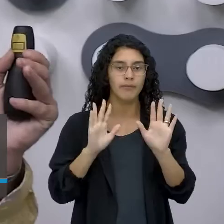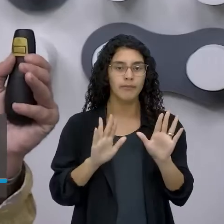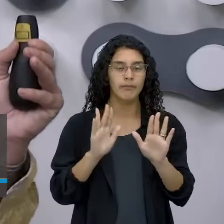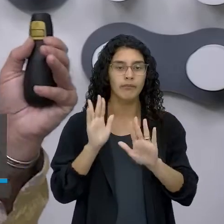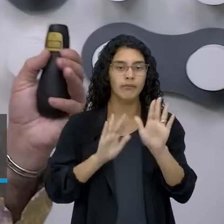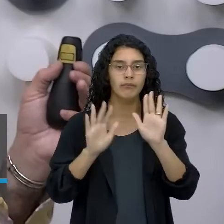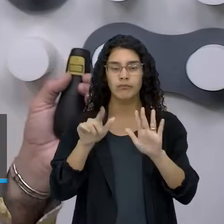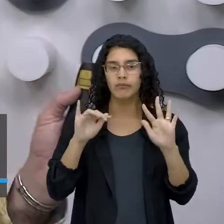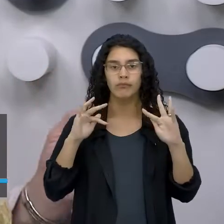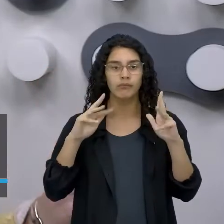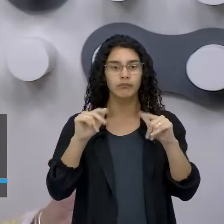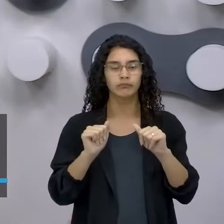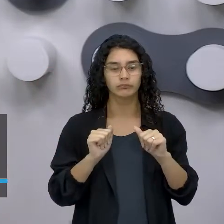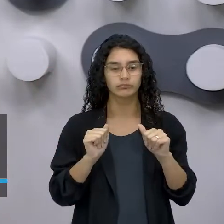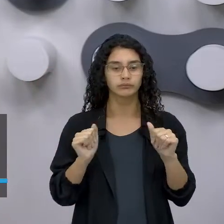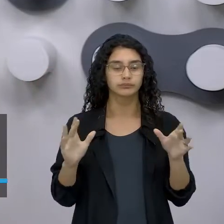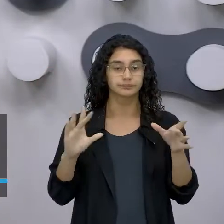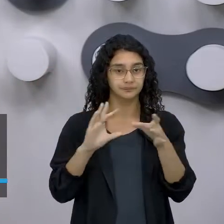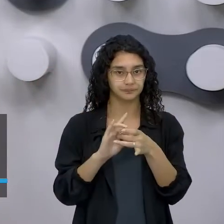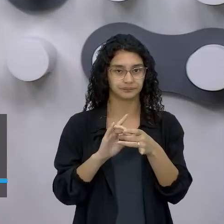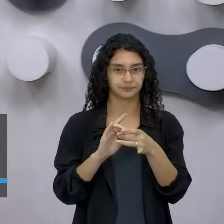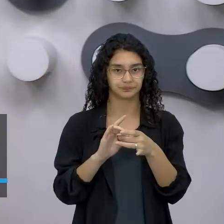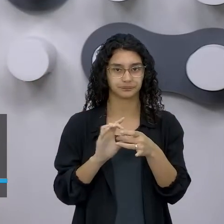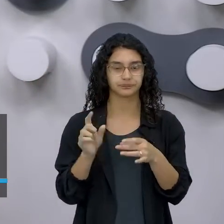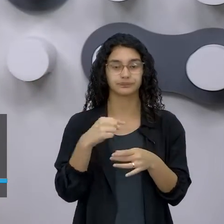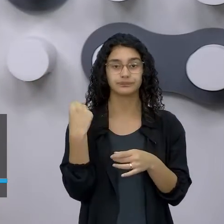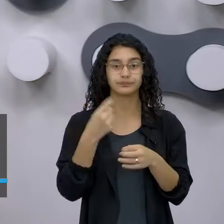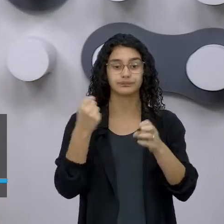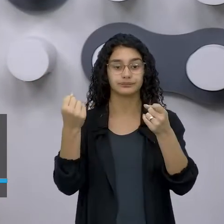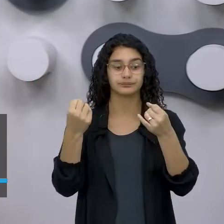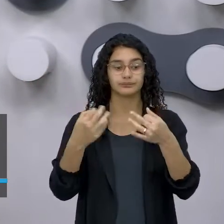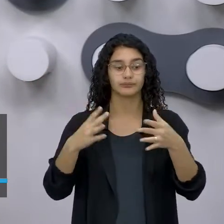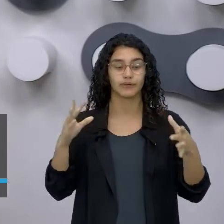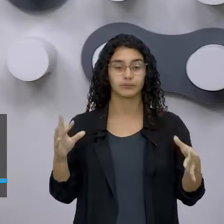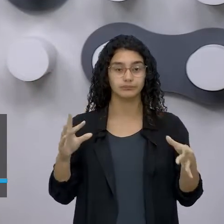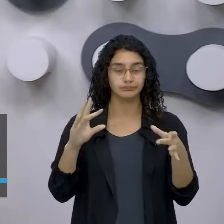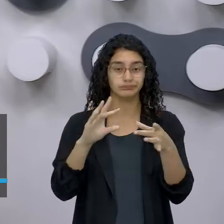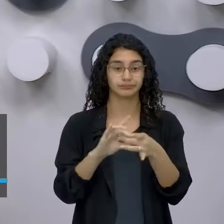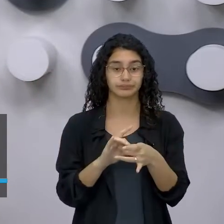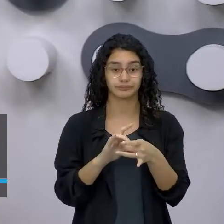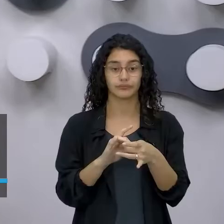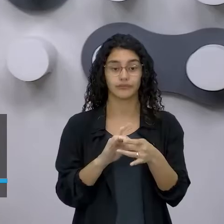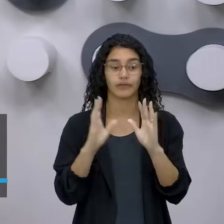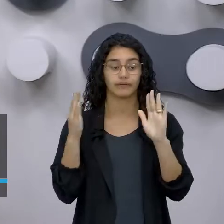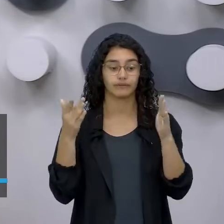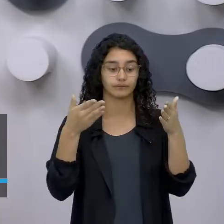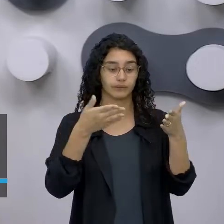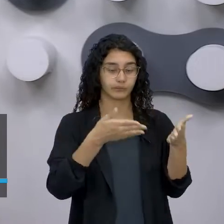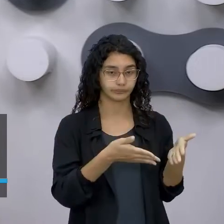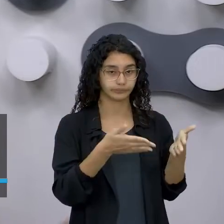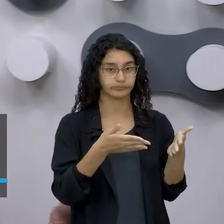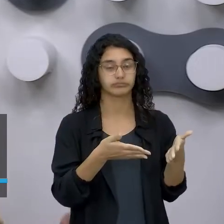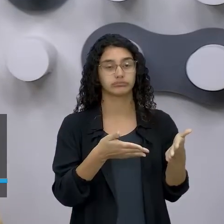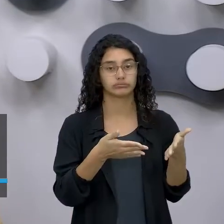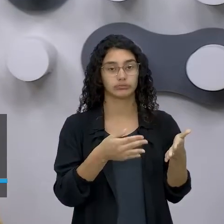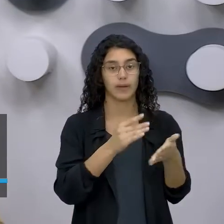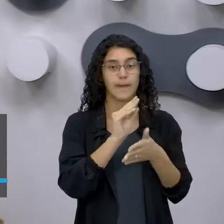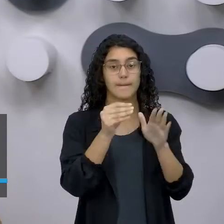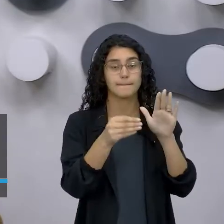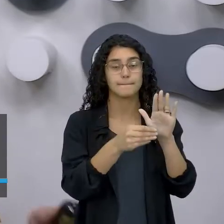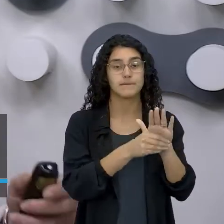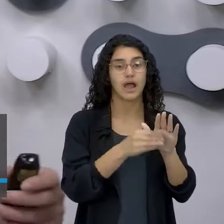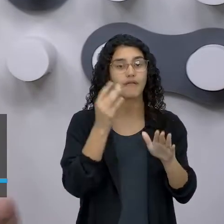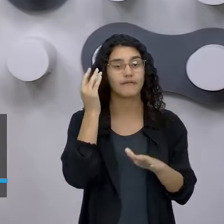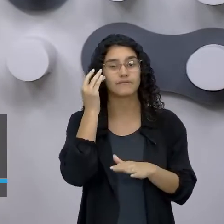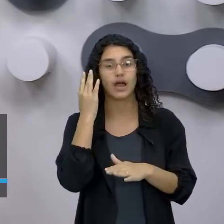não é todo tipo de integração. A gente está falando de uma integração voltada a deixar mais